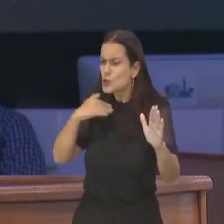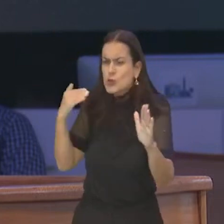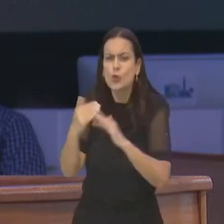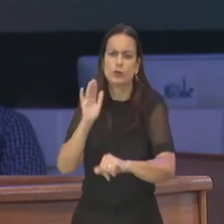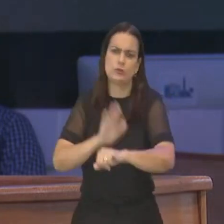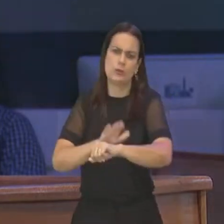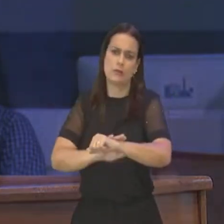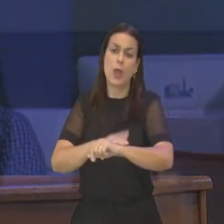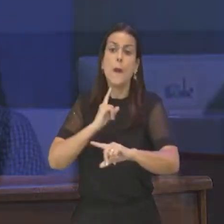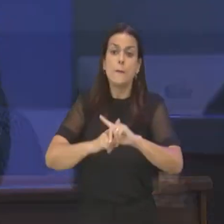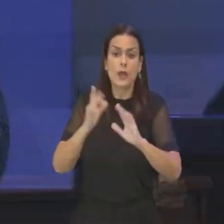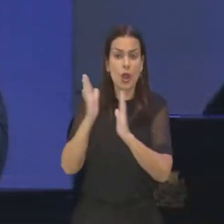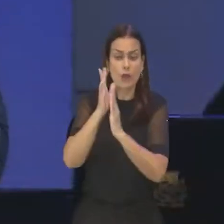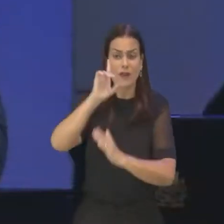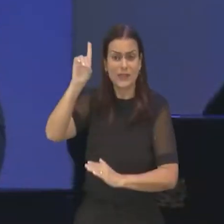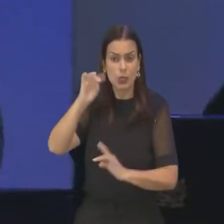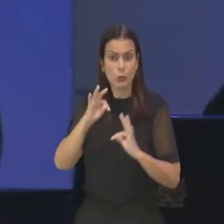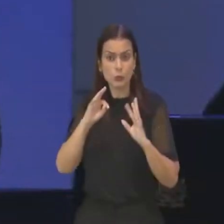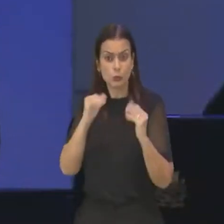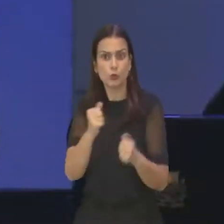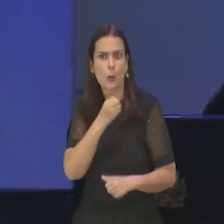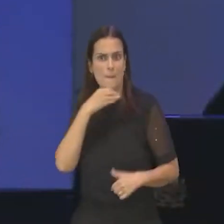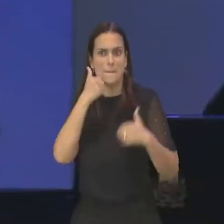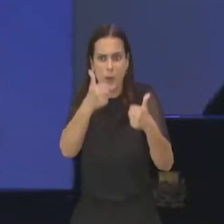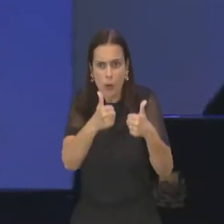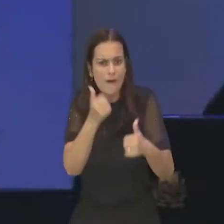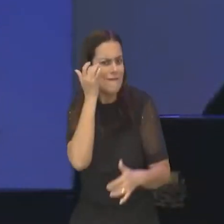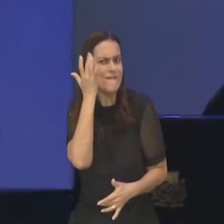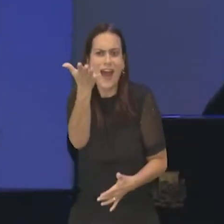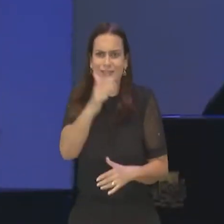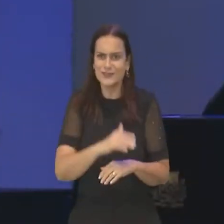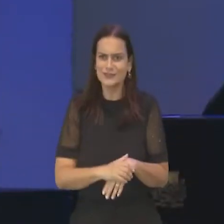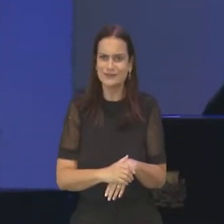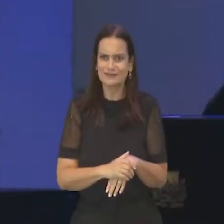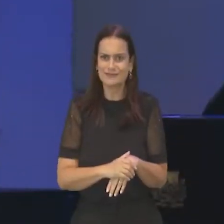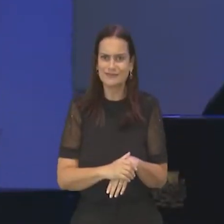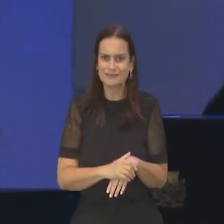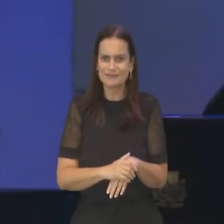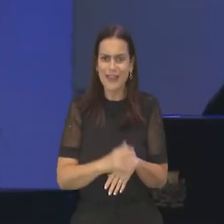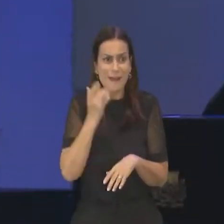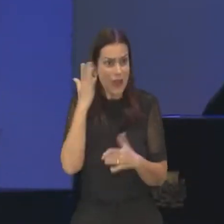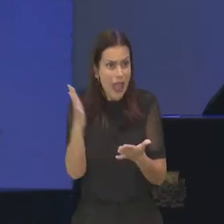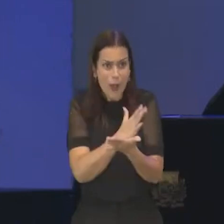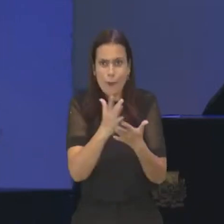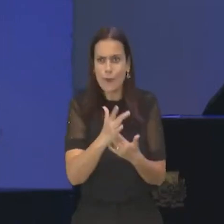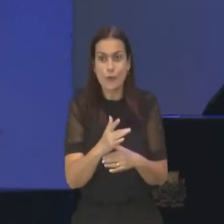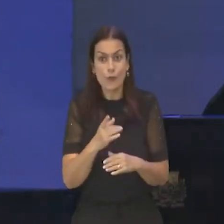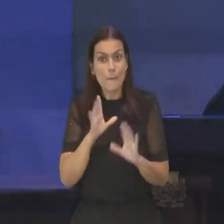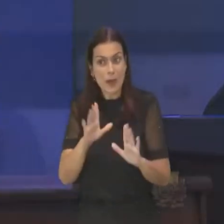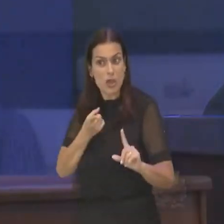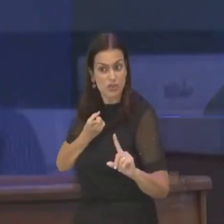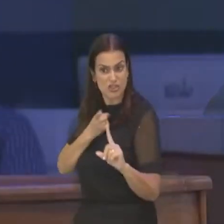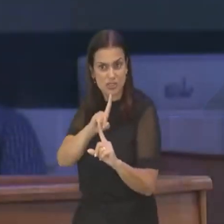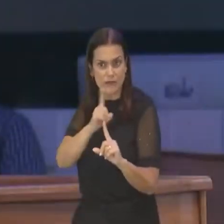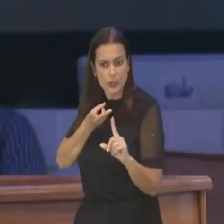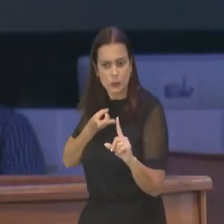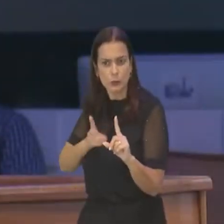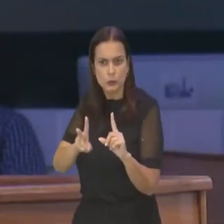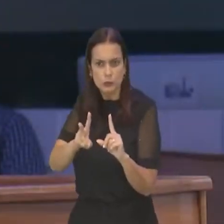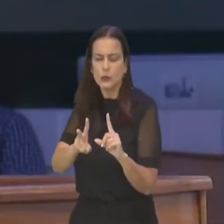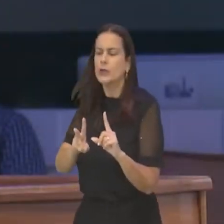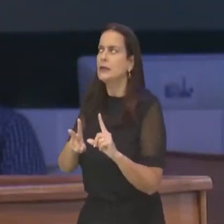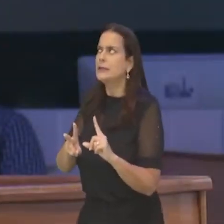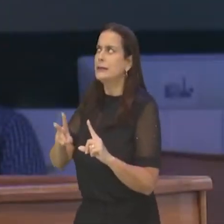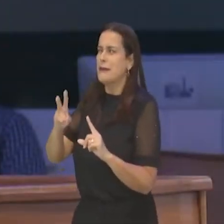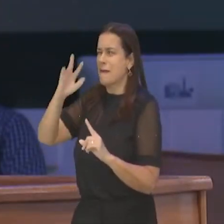Porque louvar a Cristo quando tudo vai bem pode ser fácil para alguns. O grande desafio é nós permanecermos a nossa fé,